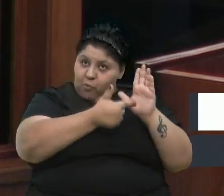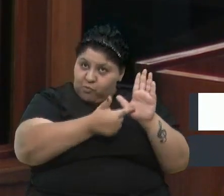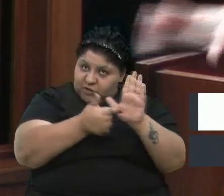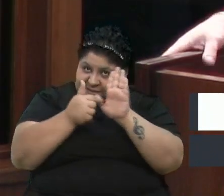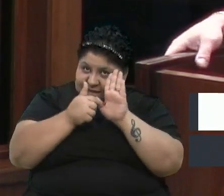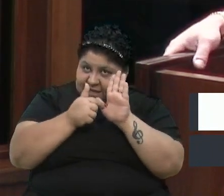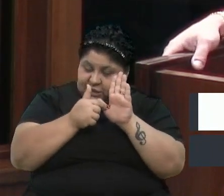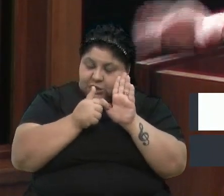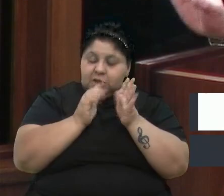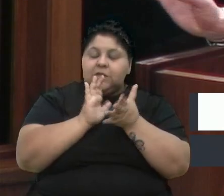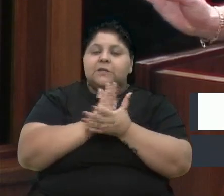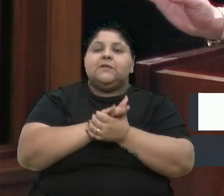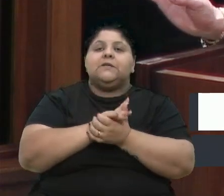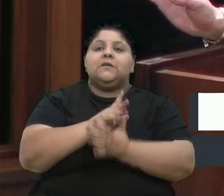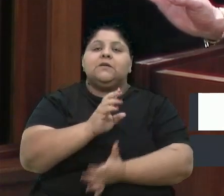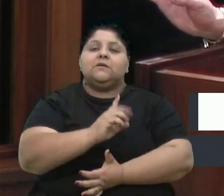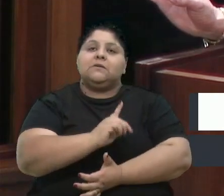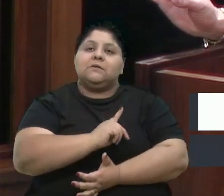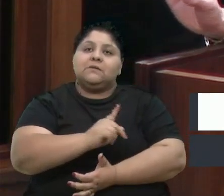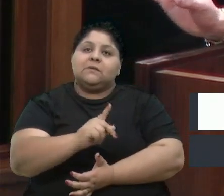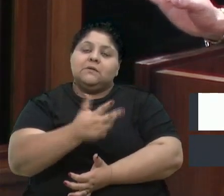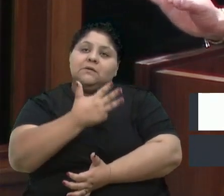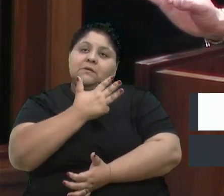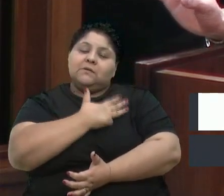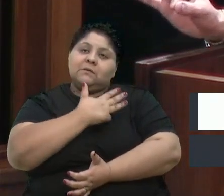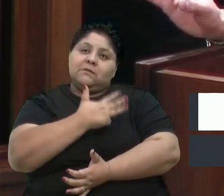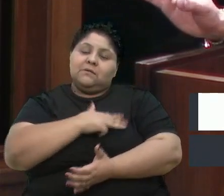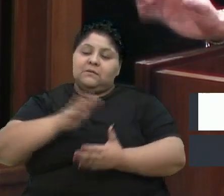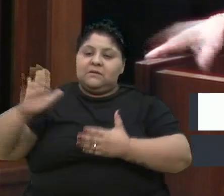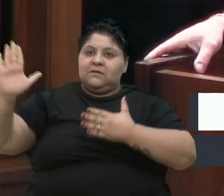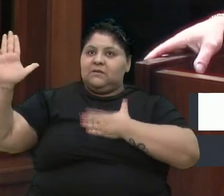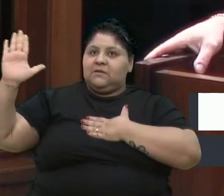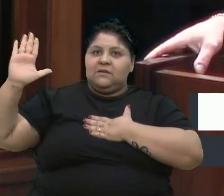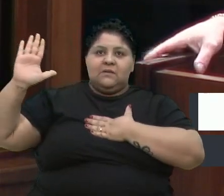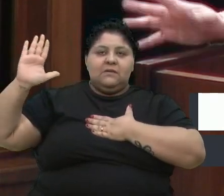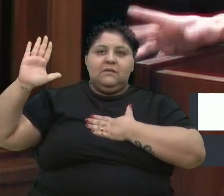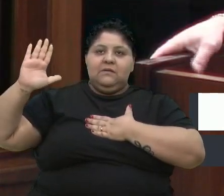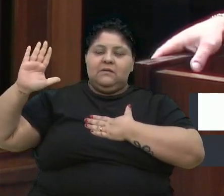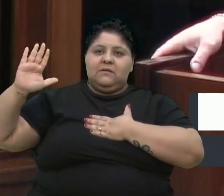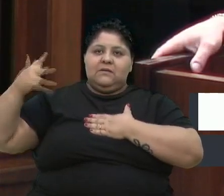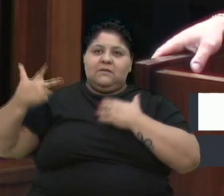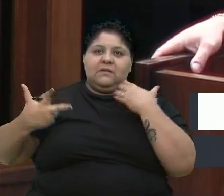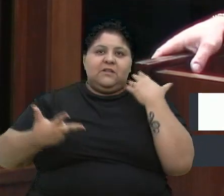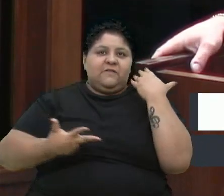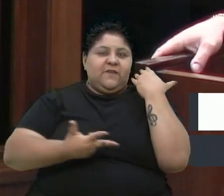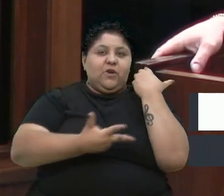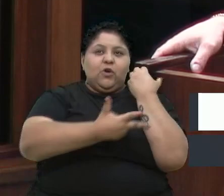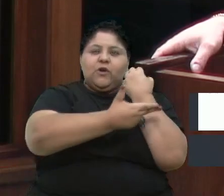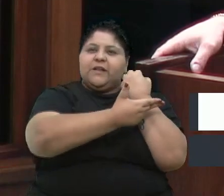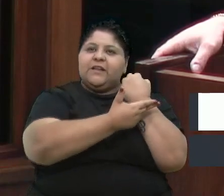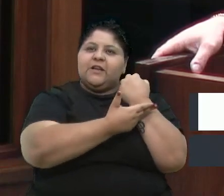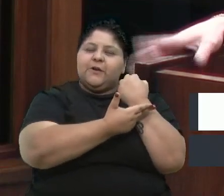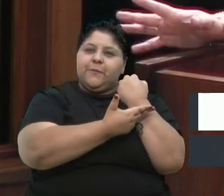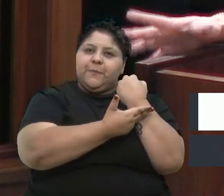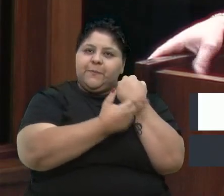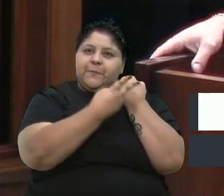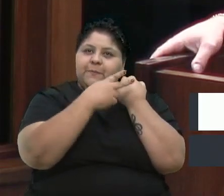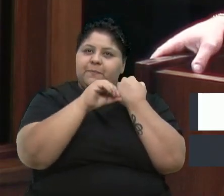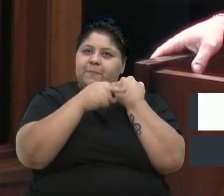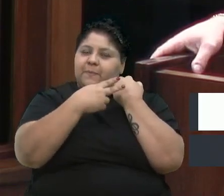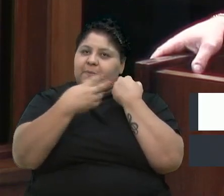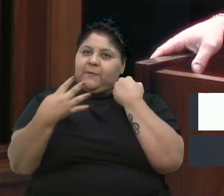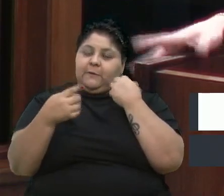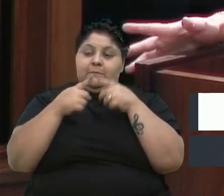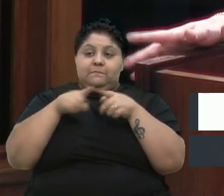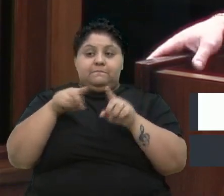Estadão. O presidente Lula prometeu que não vai cortar recursos do orçamento de 2024. Mas em